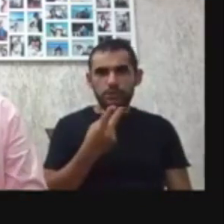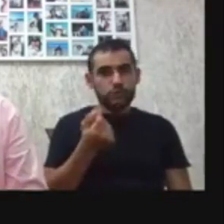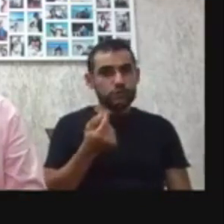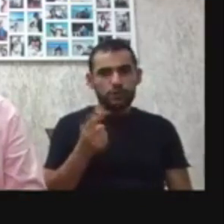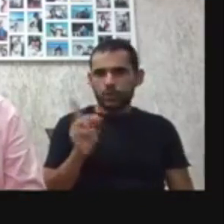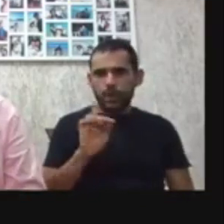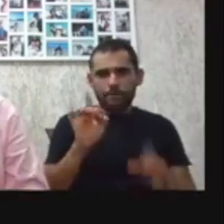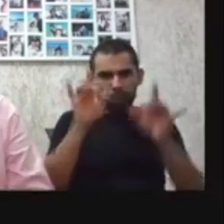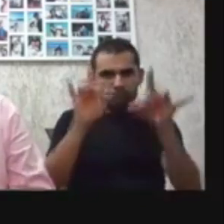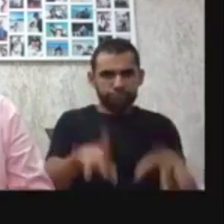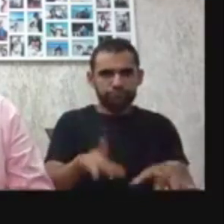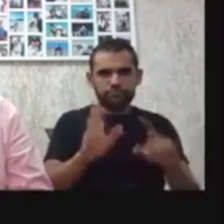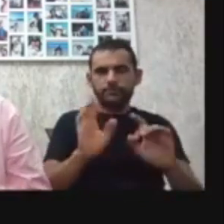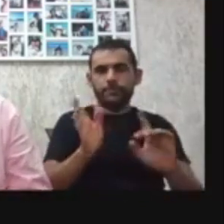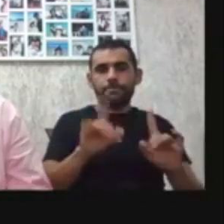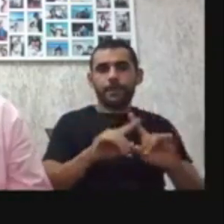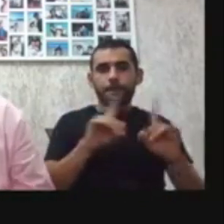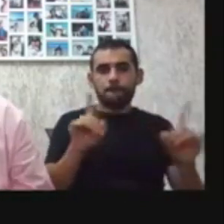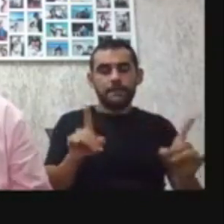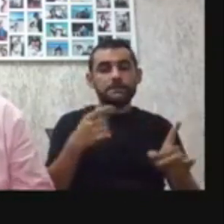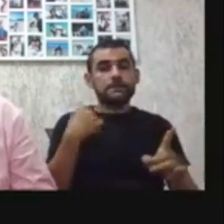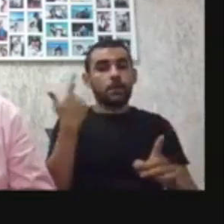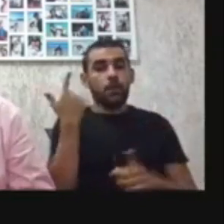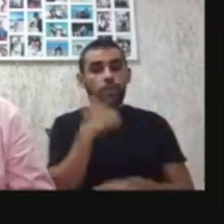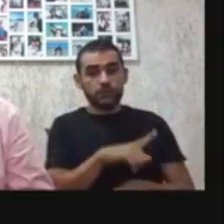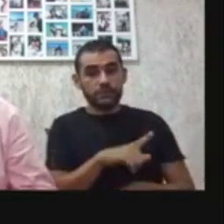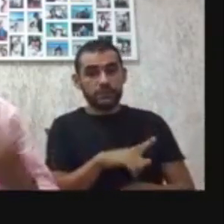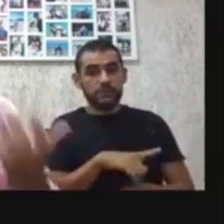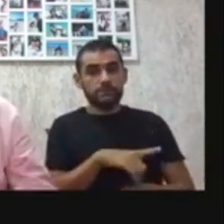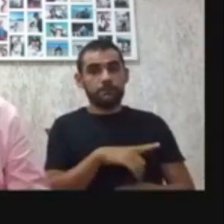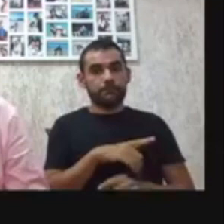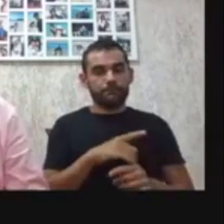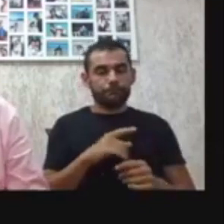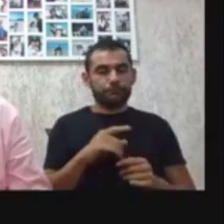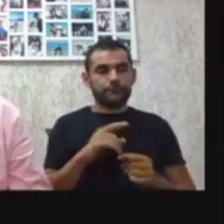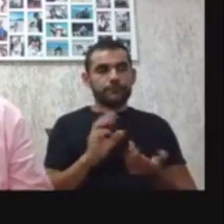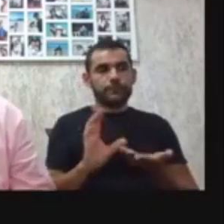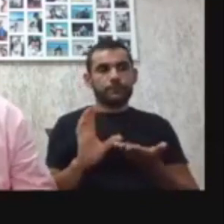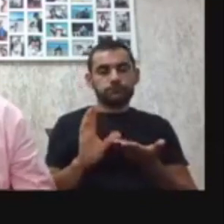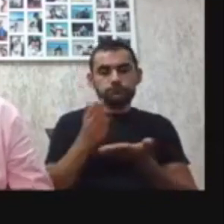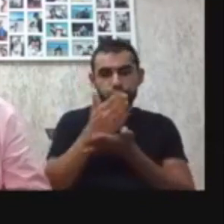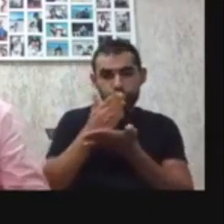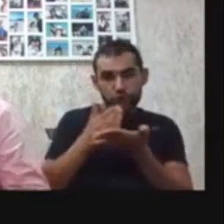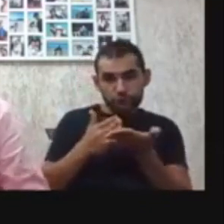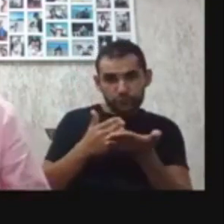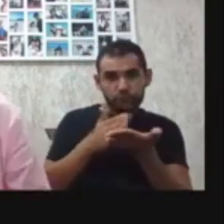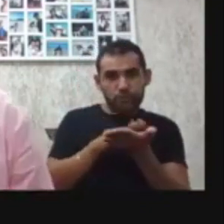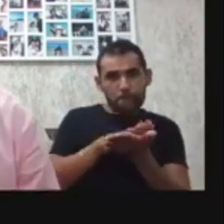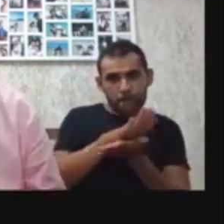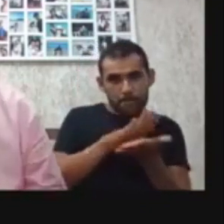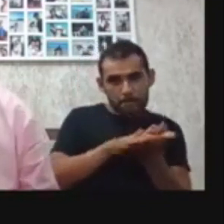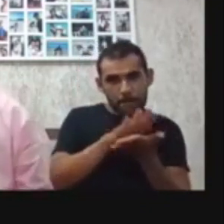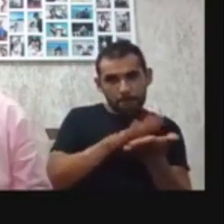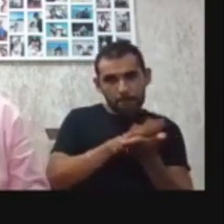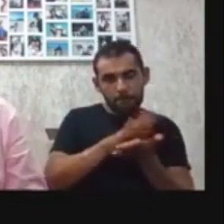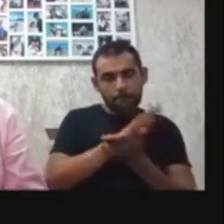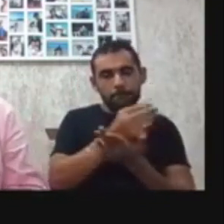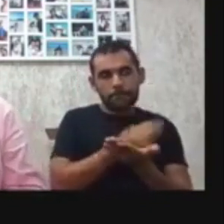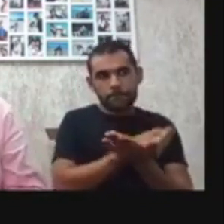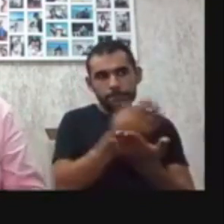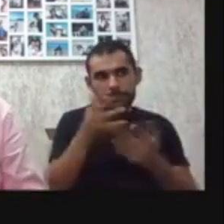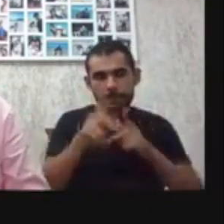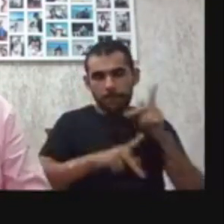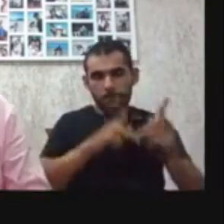jogar fora, né? Mas se a gente conseguir aí uma parte imprimir esse plano de governo para estar entregando para a